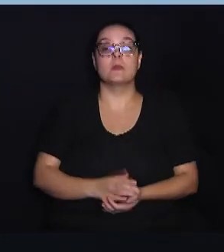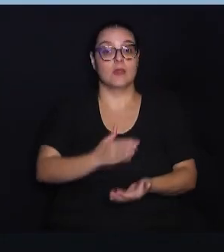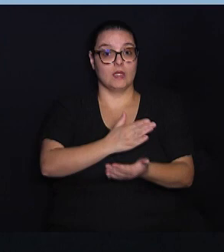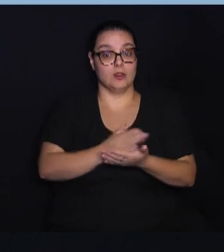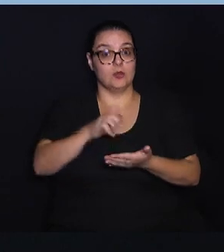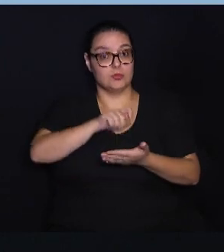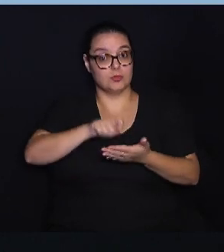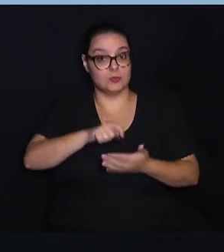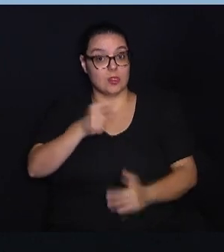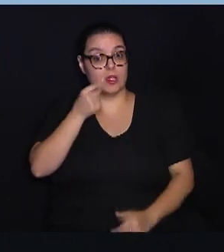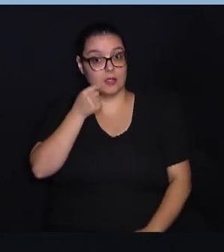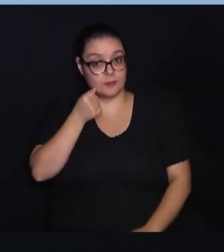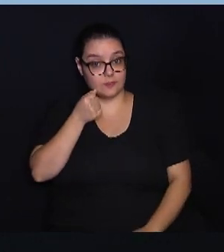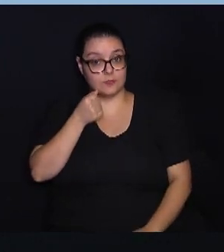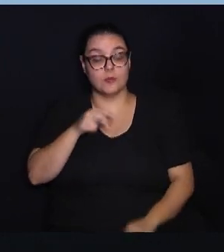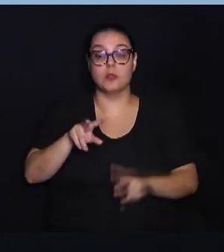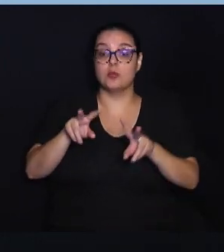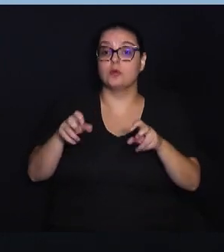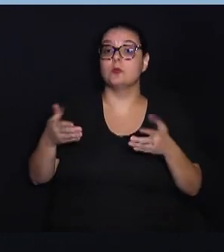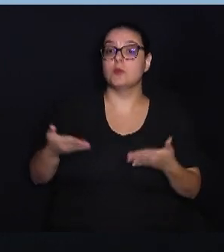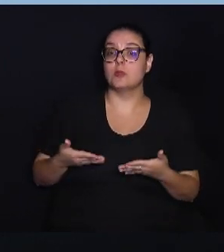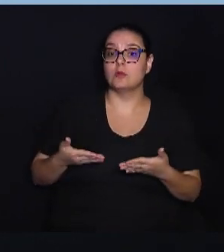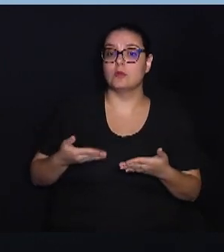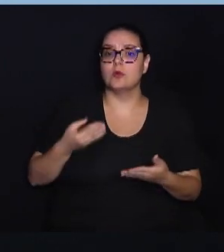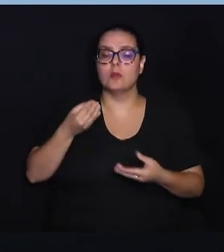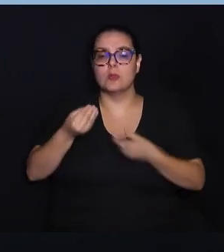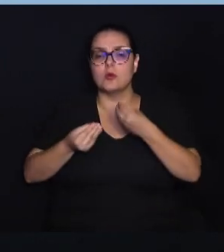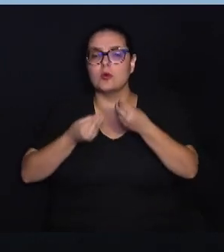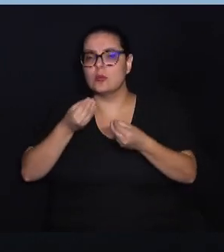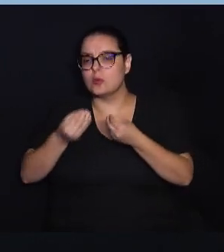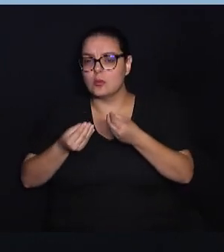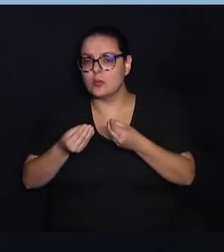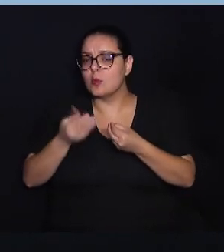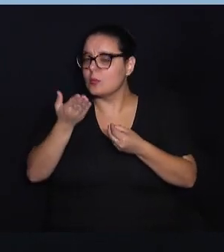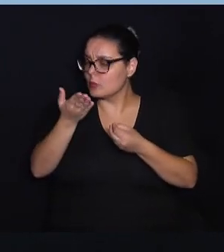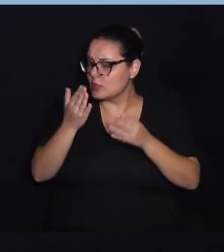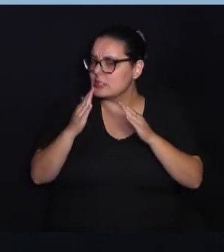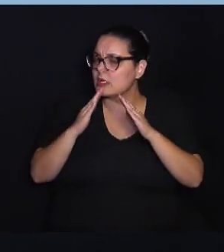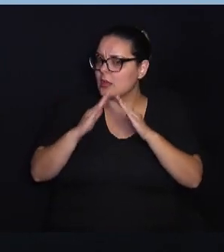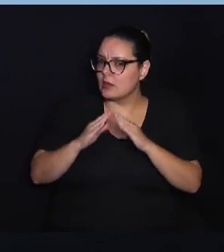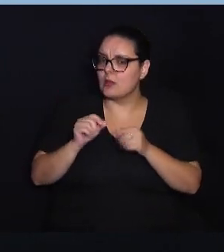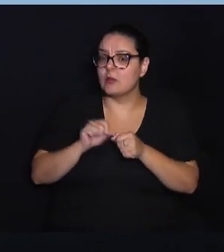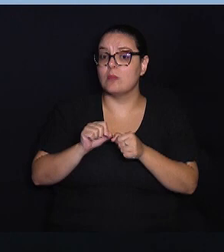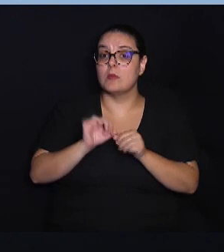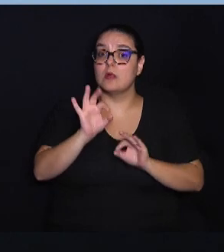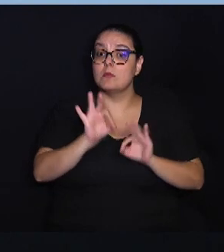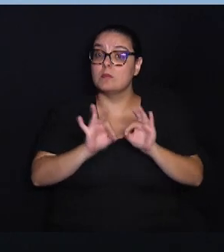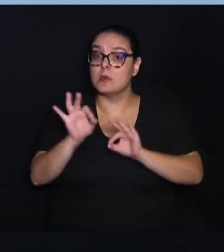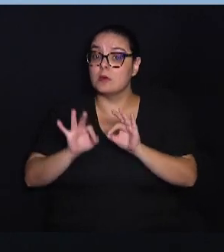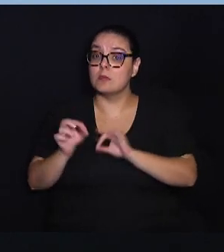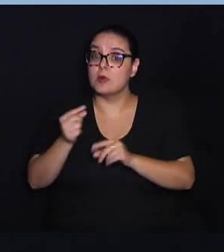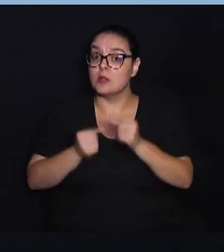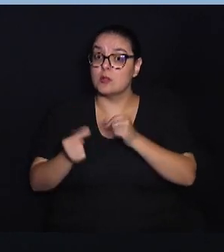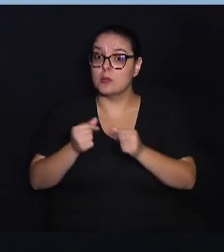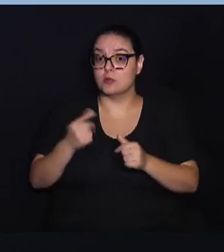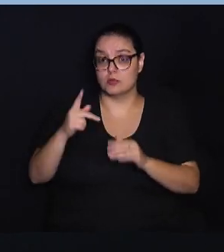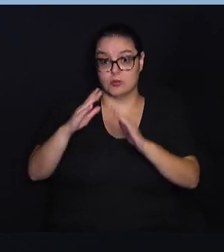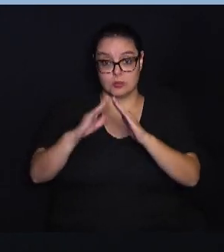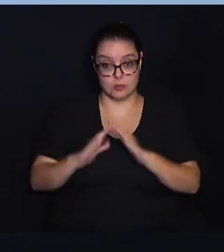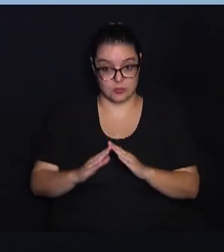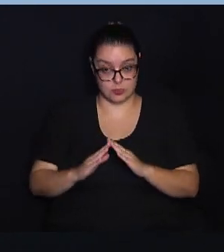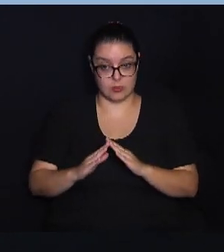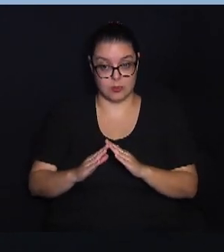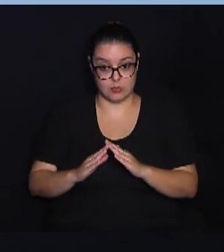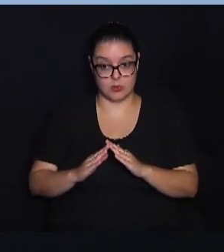Está começando mais uma Ponta do Lápis e o tema de hoje é sobre como você que está em casa faz para organizar a economia do